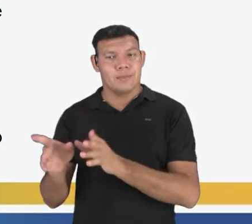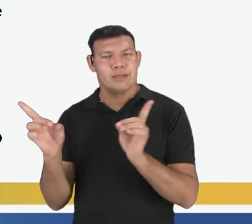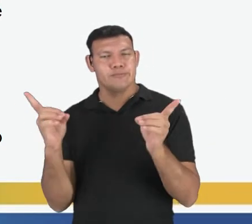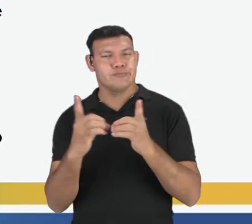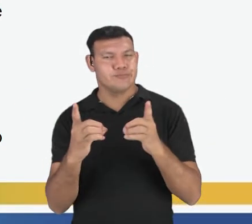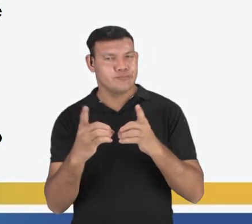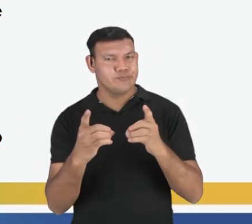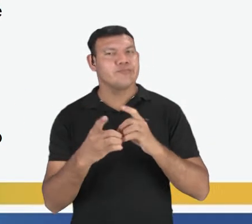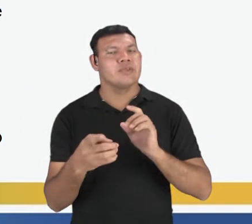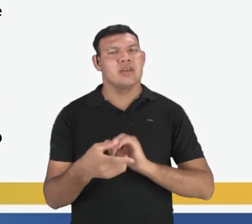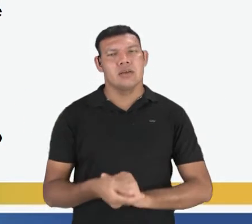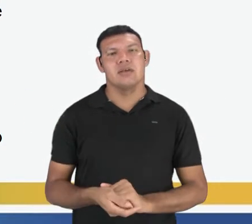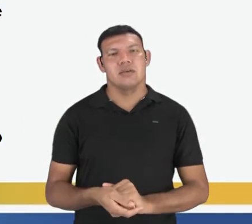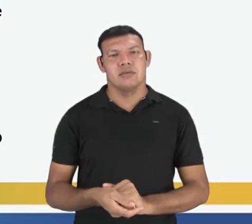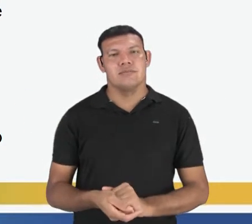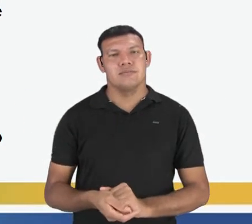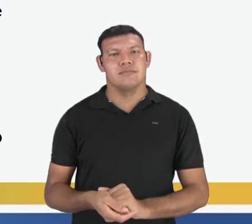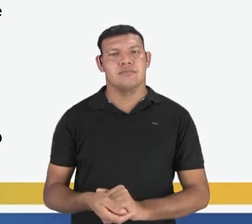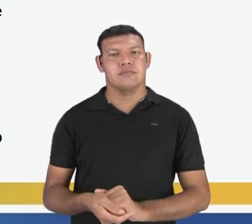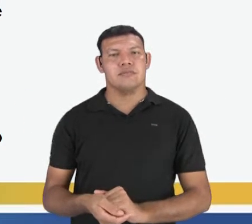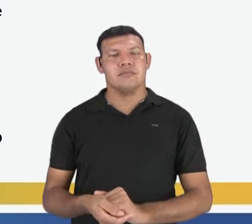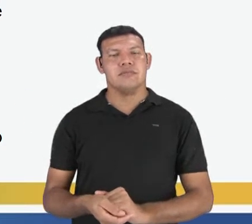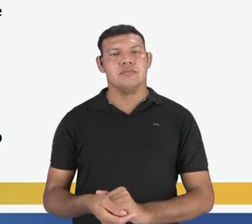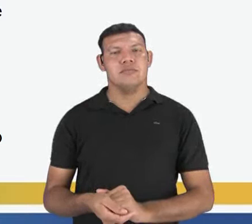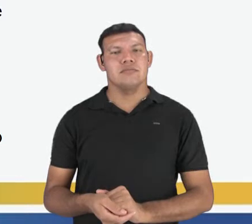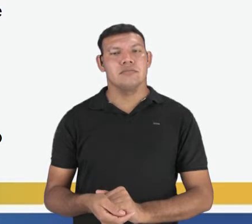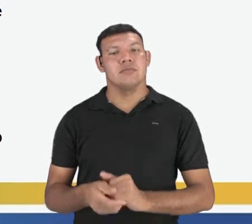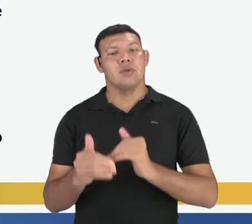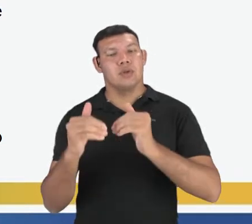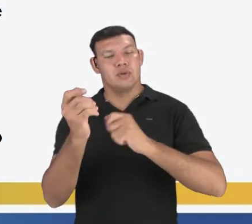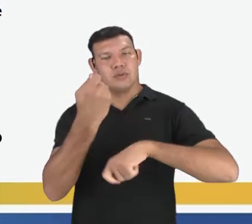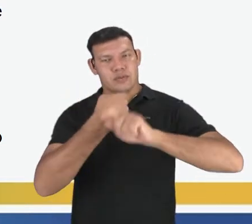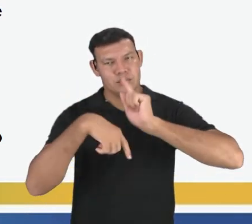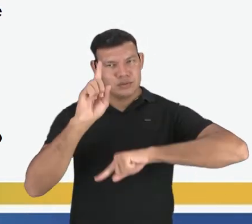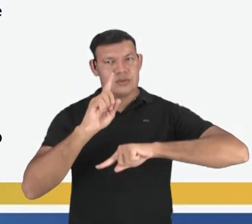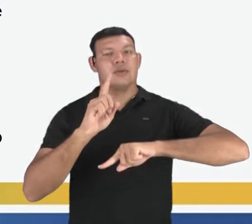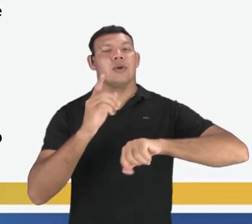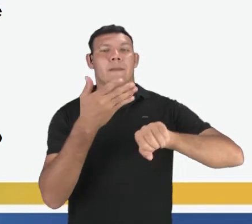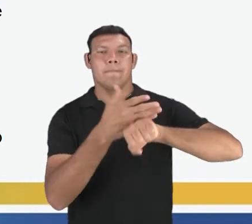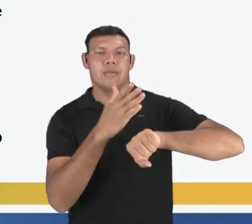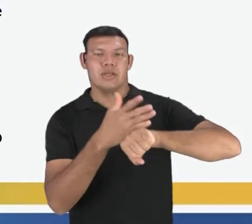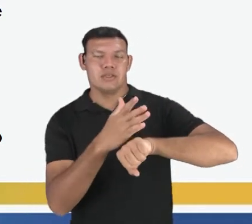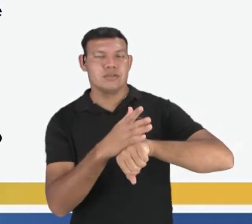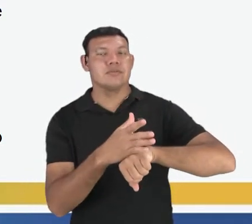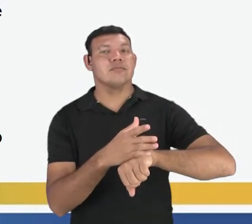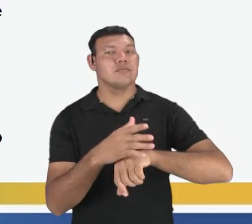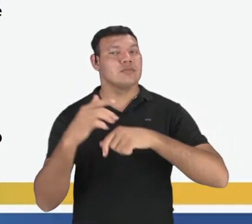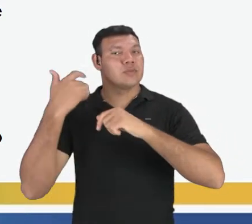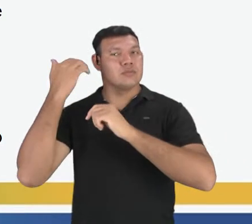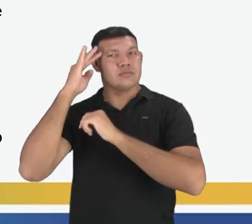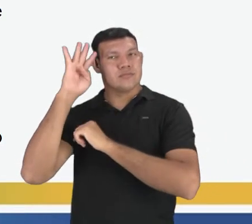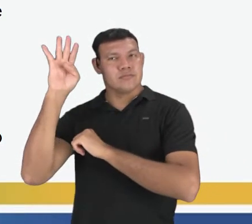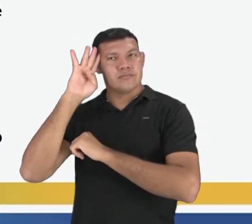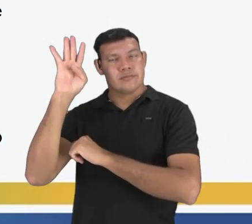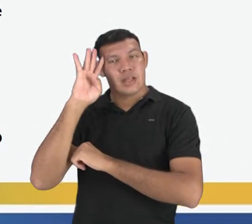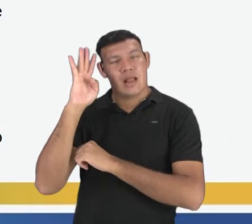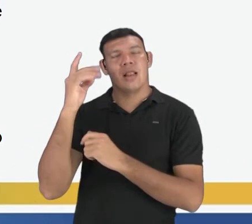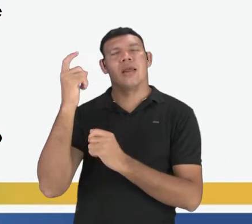processo dialético, vai além de uma determinada posição para a sua superação teórico-prática. Então,